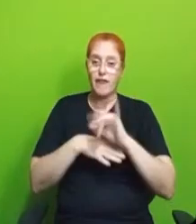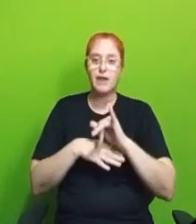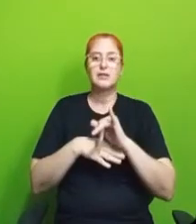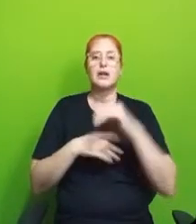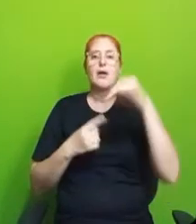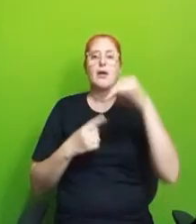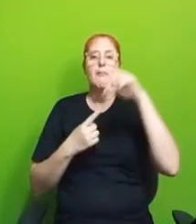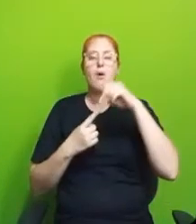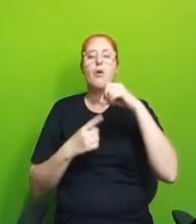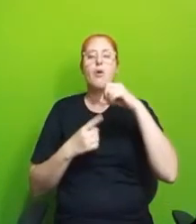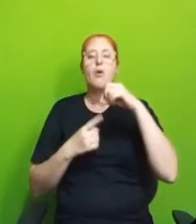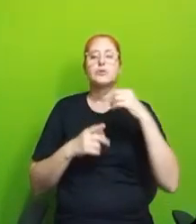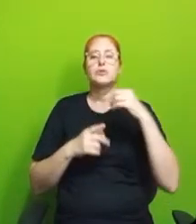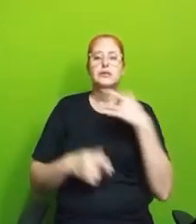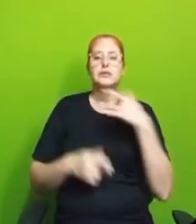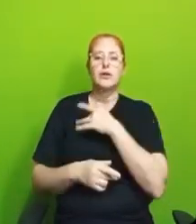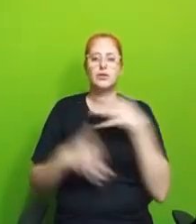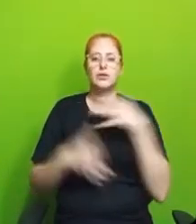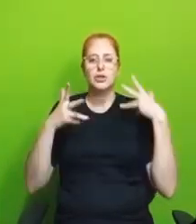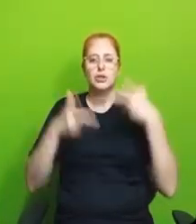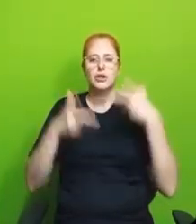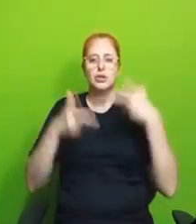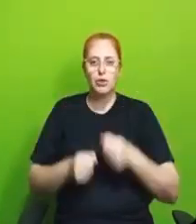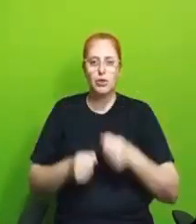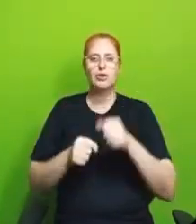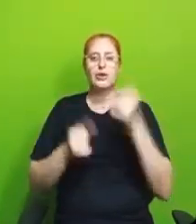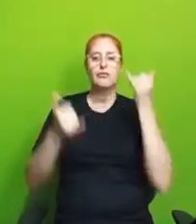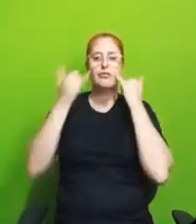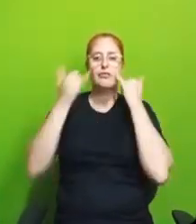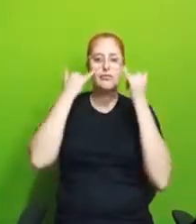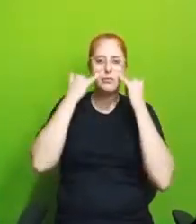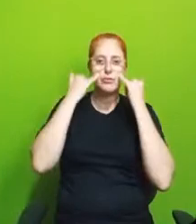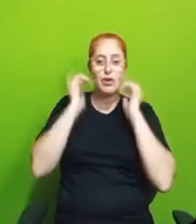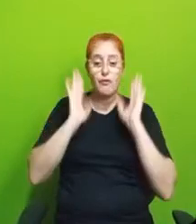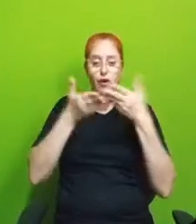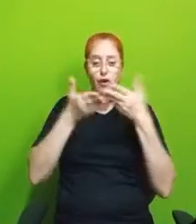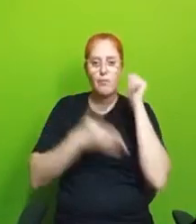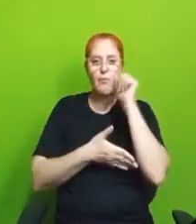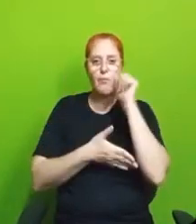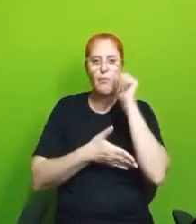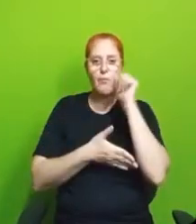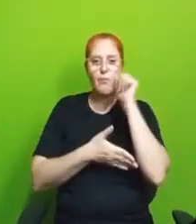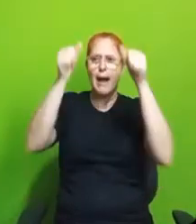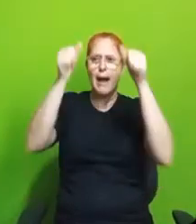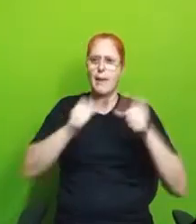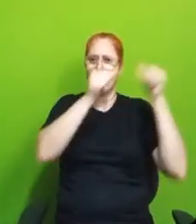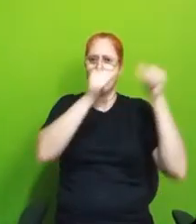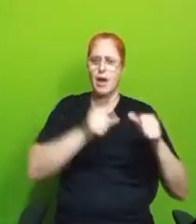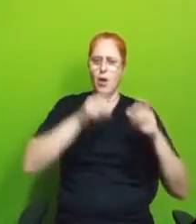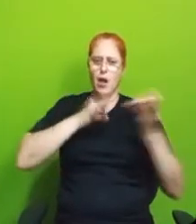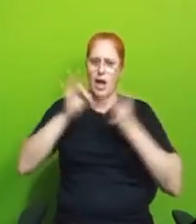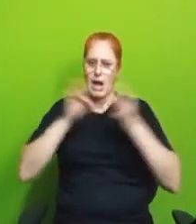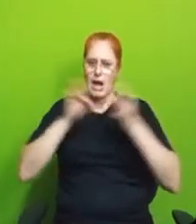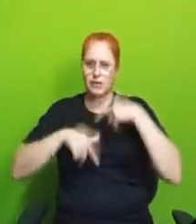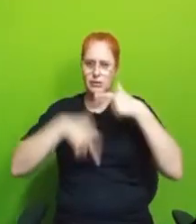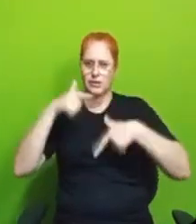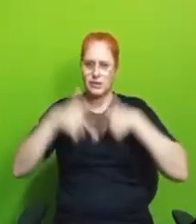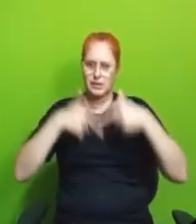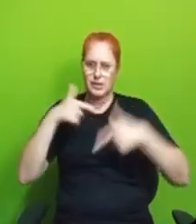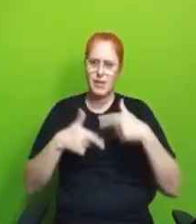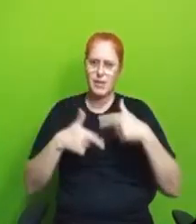a informação que está lá fixada, ela é destinada para as mulheres. O tempo de organização do serviço se faz considerando